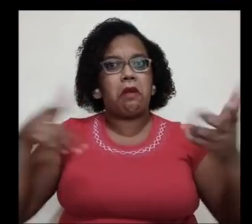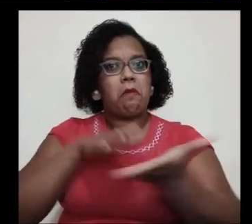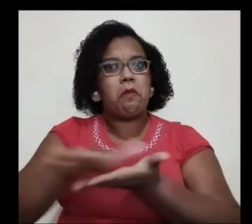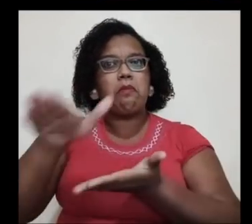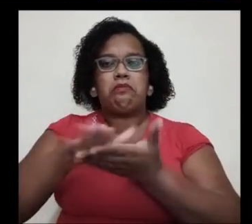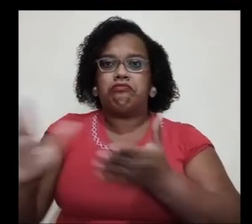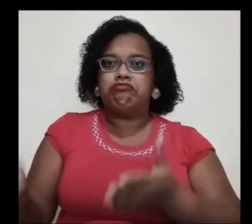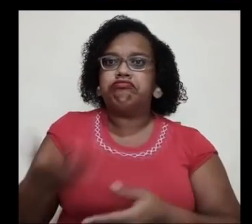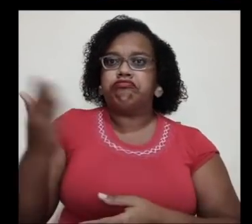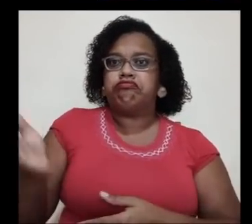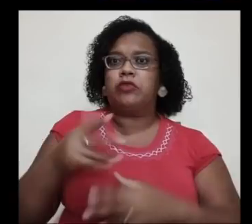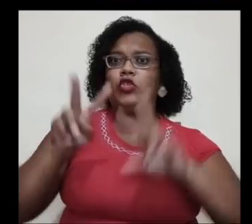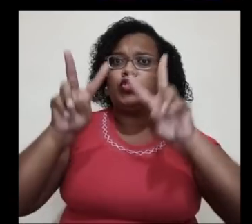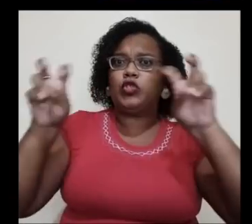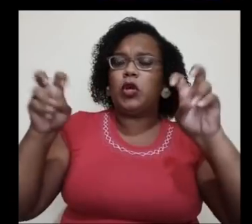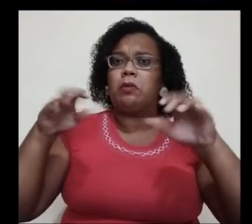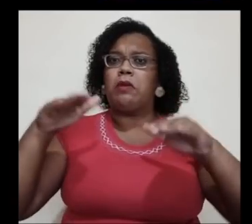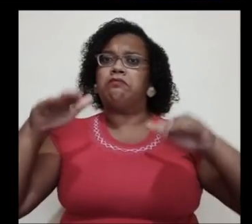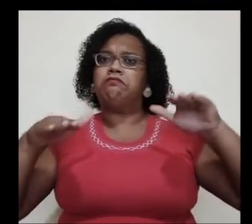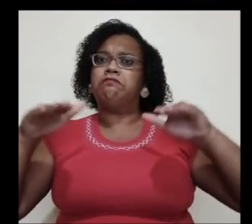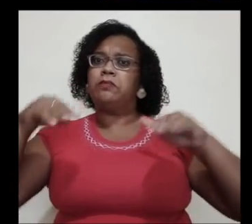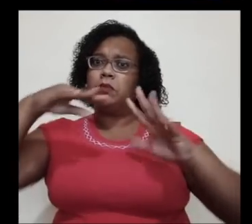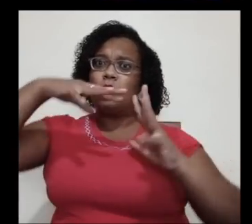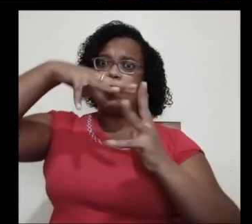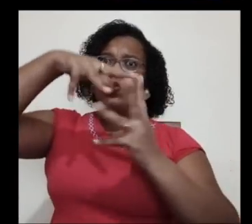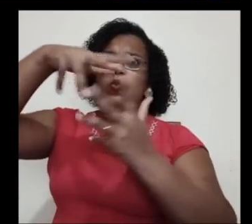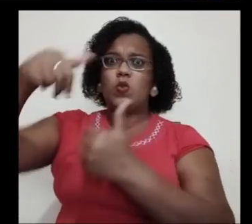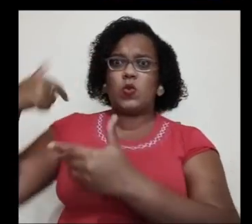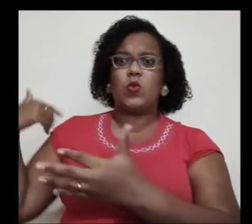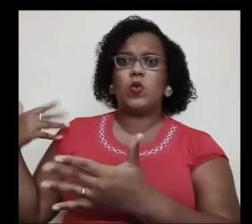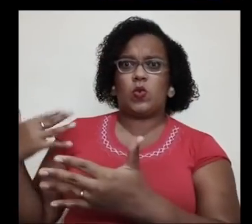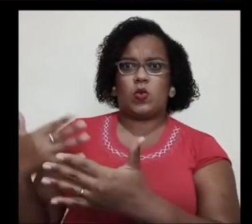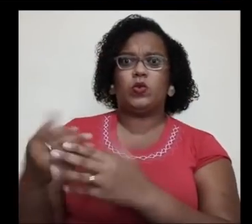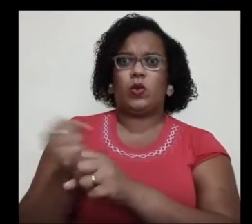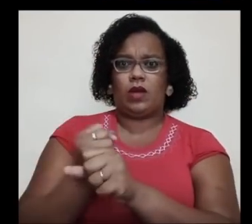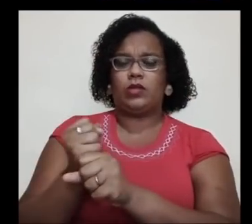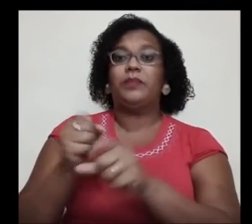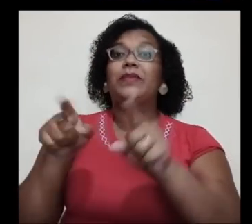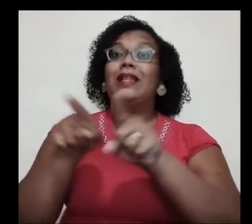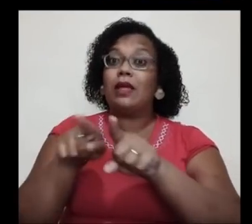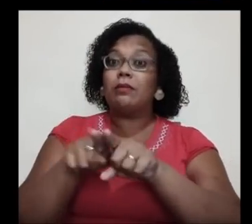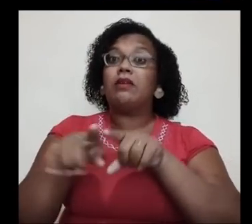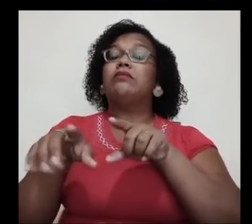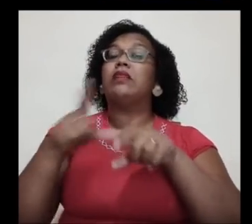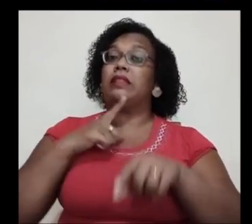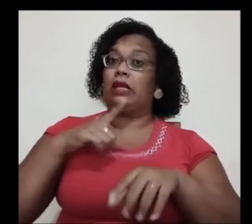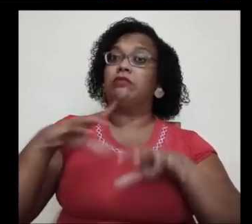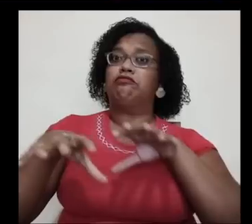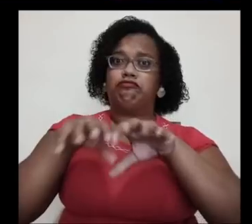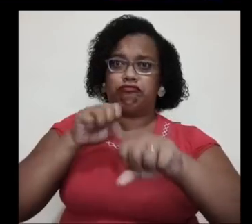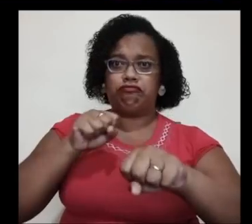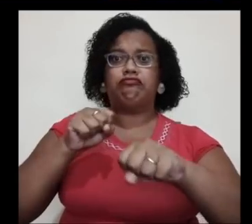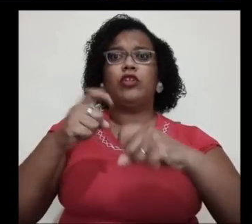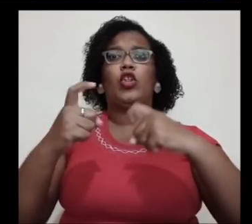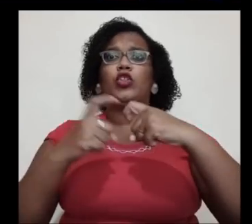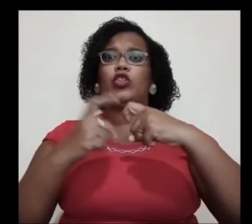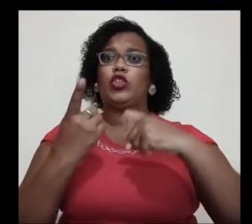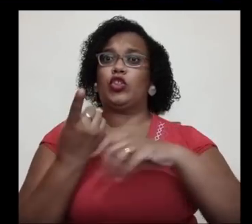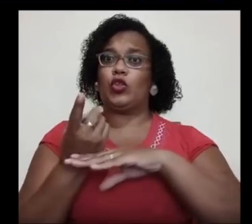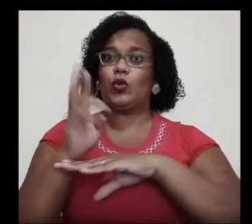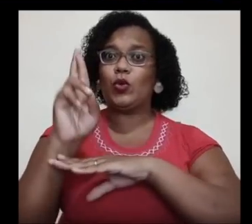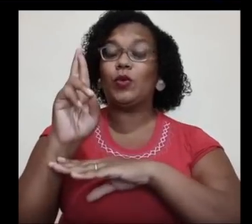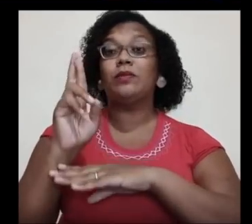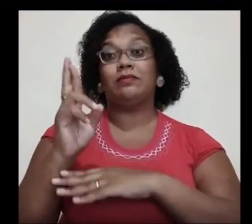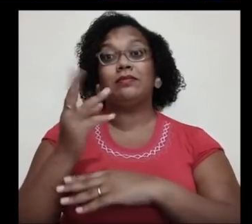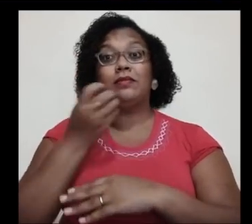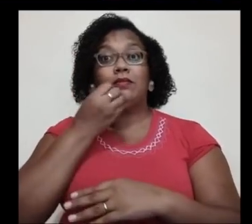nos últimos anos. Também temos uma formação significativa de doutores, embora certamente o número de pesquisadores por milhão de habitantes